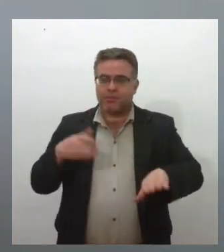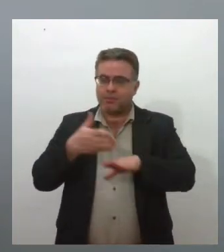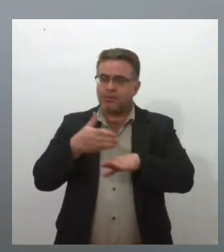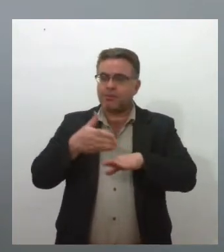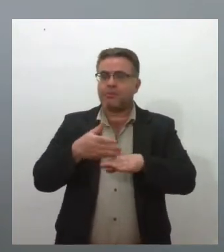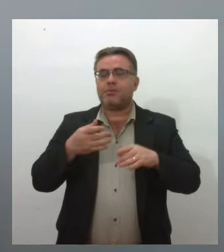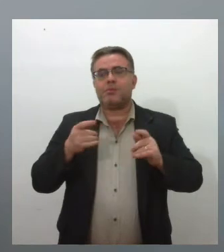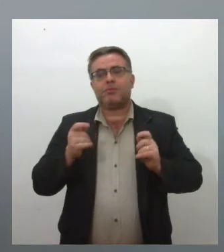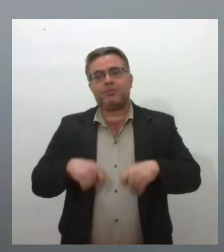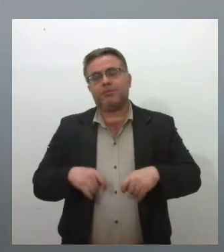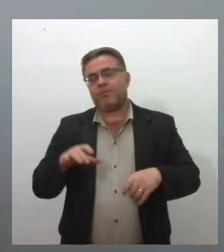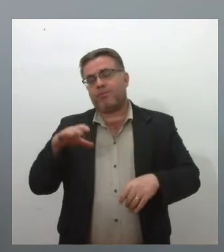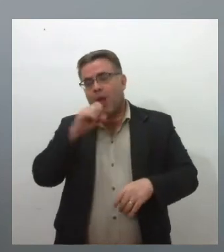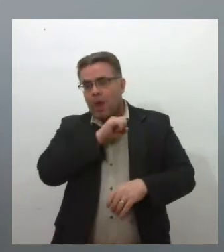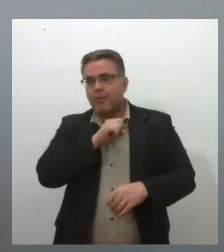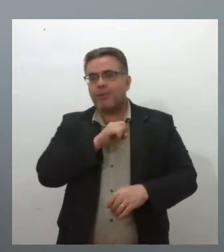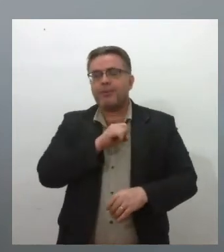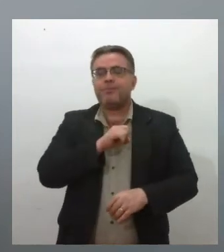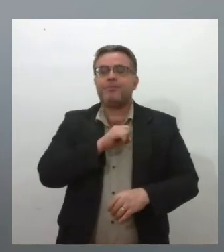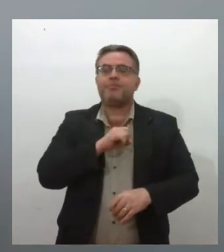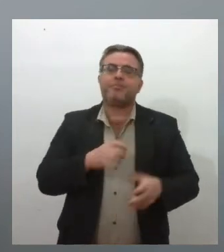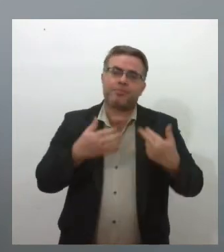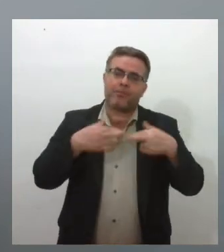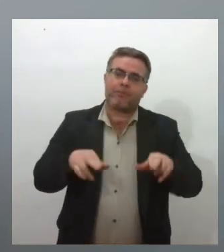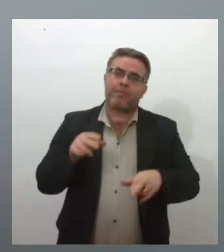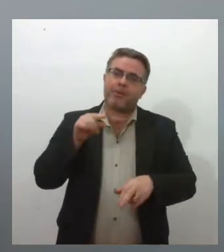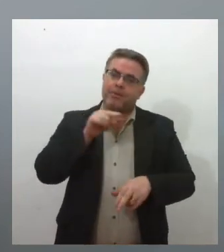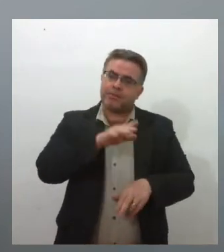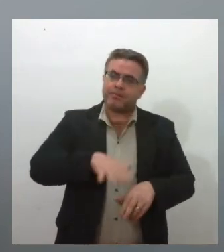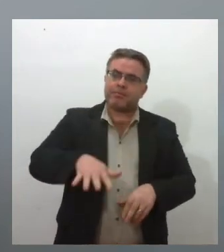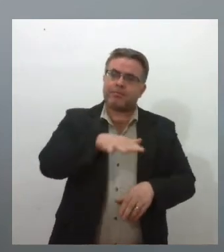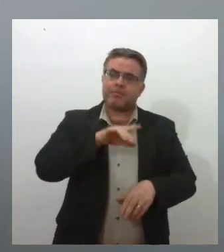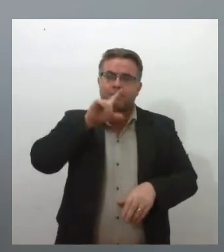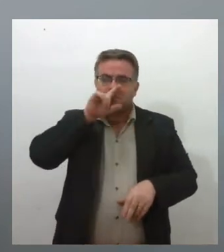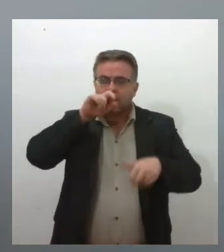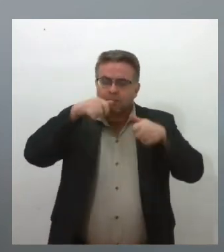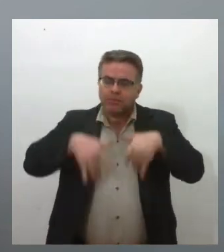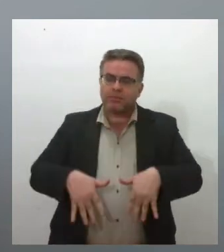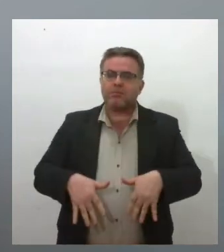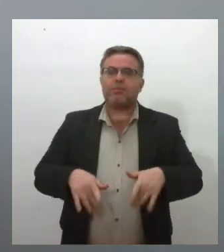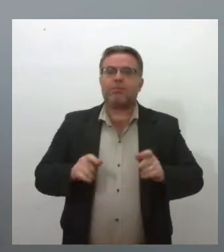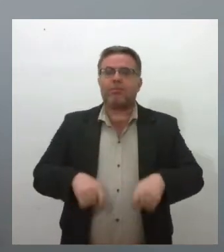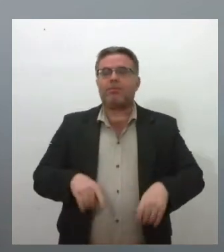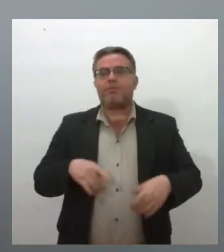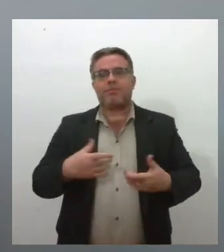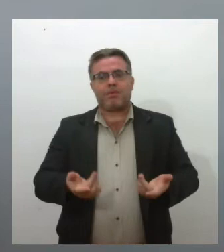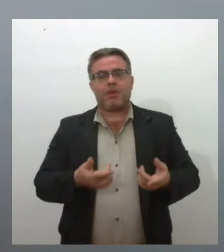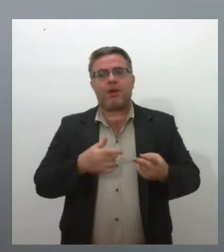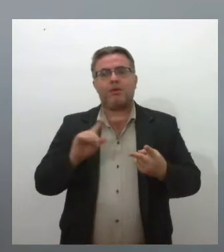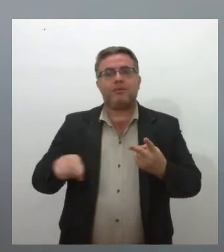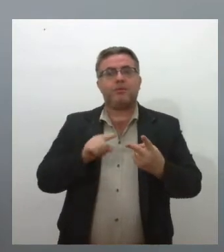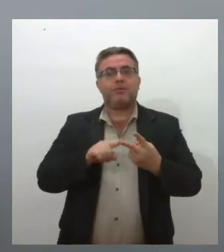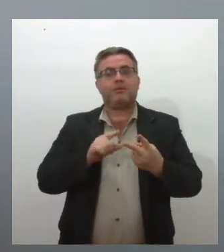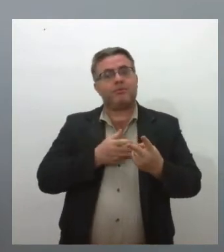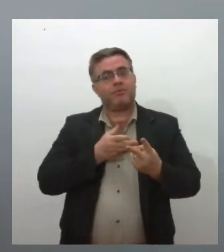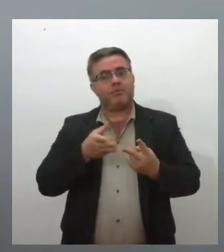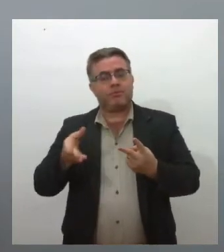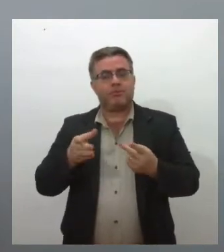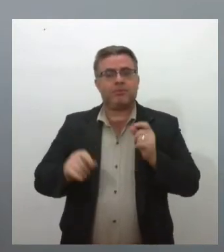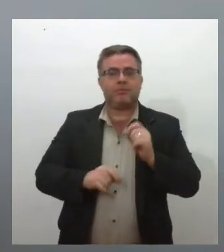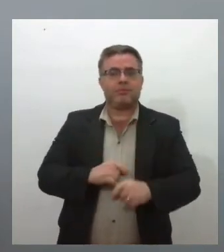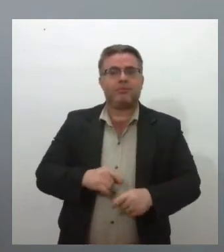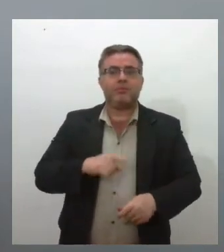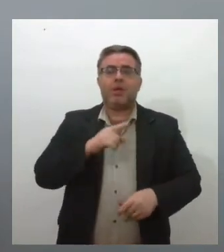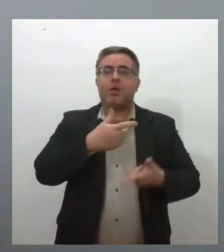ali de imediato aos habitantes lá de Canindé e da região. Por outro lado, aquele serviço que